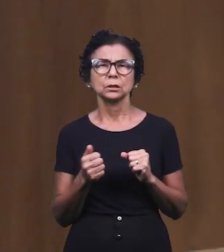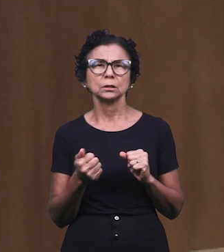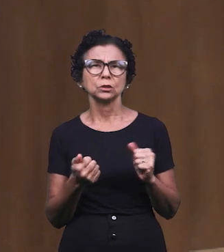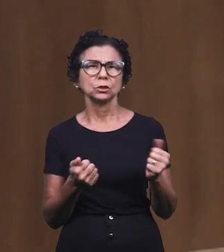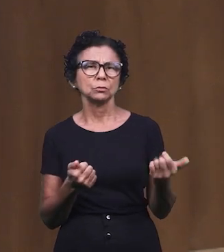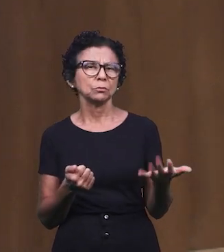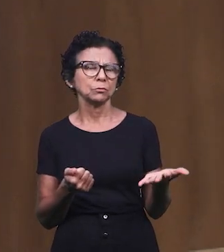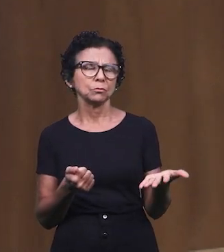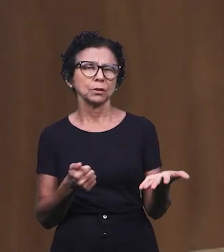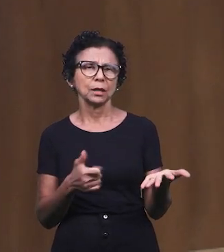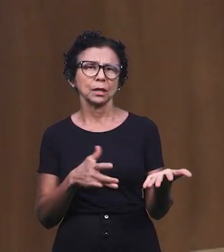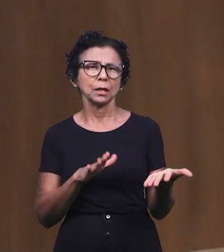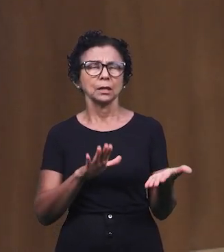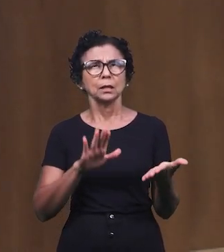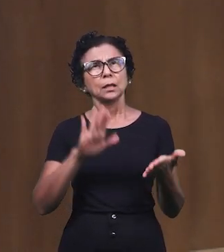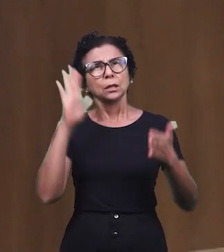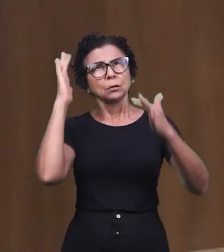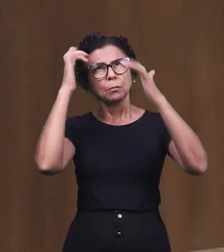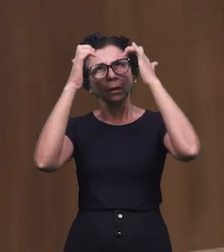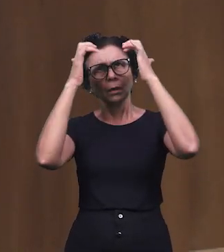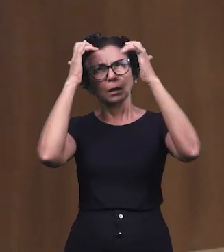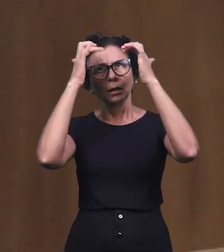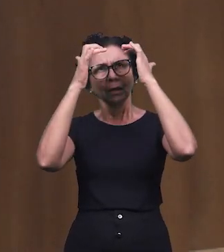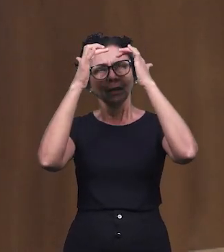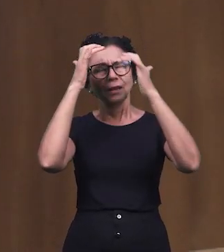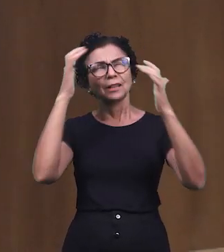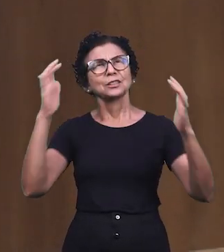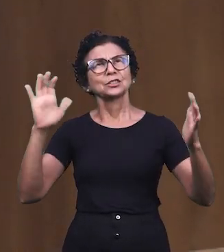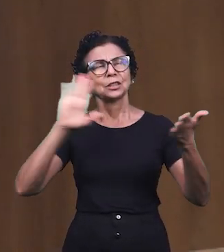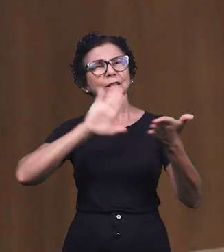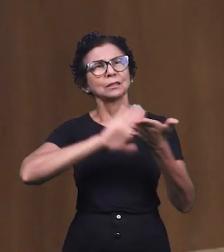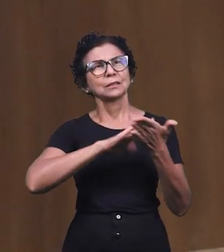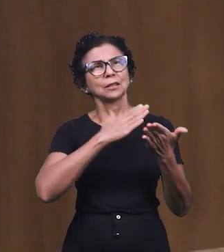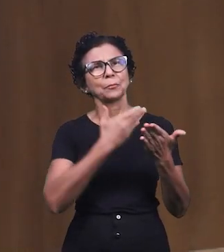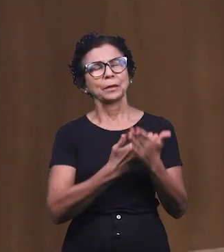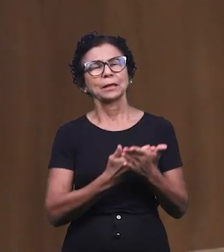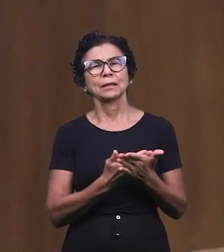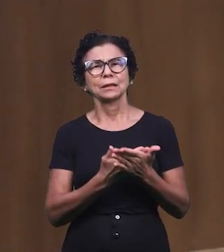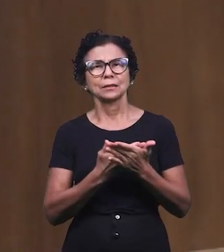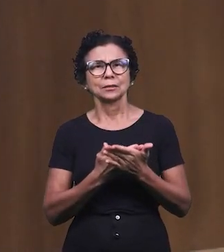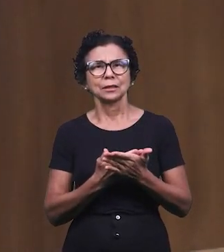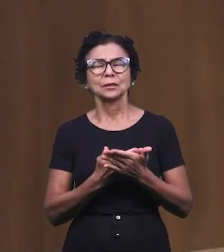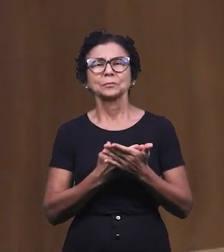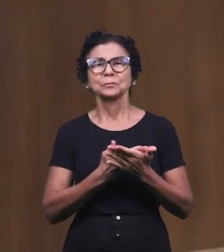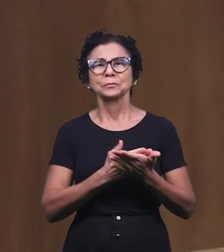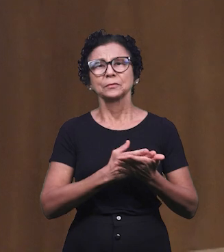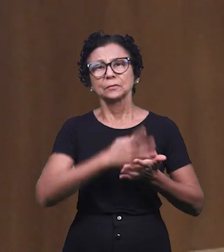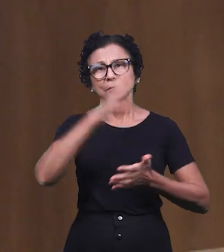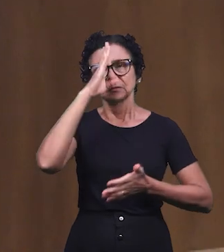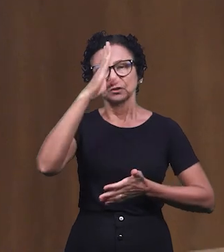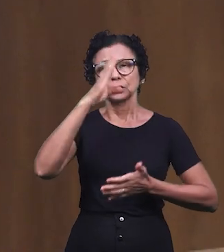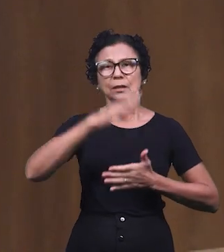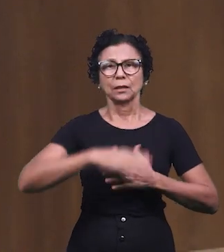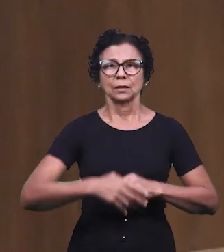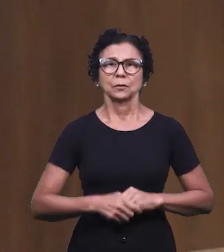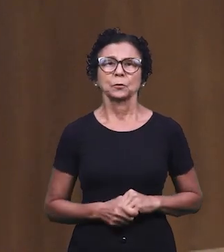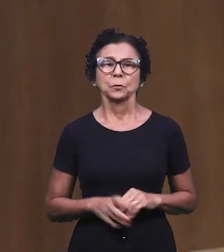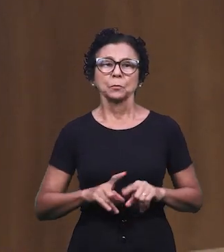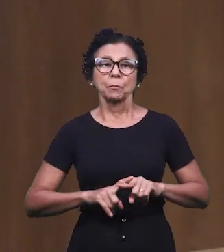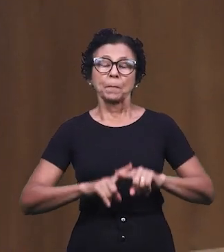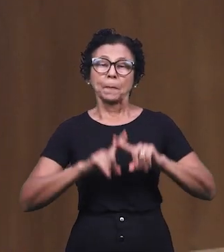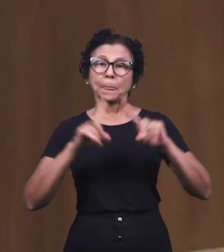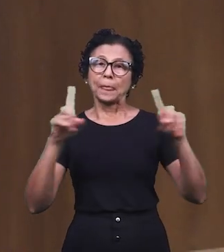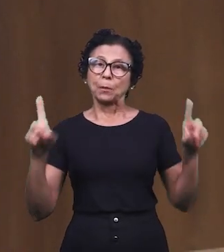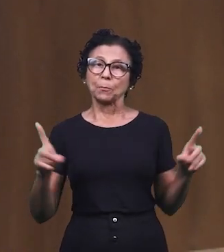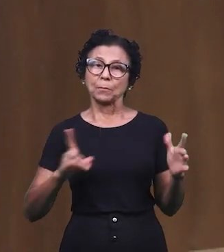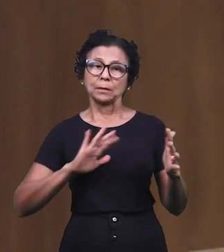tradução automaticamente no nosso cérebro. Mas para Libras, a gente precisa entender que aquilo ali é uma representação e a gente